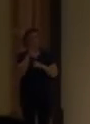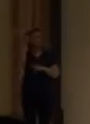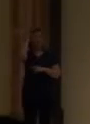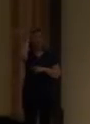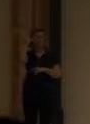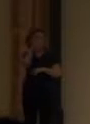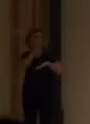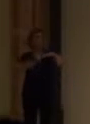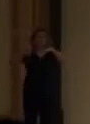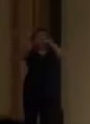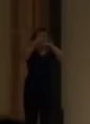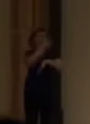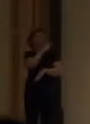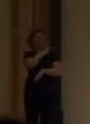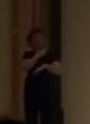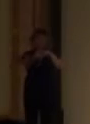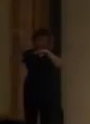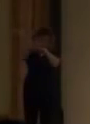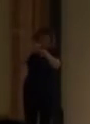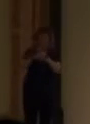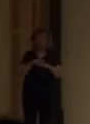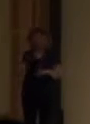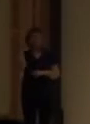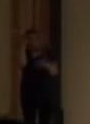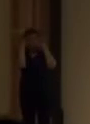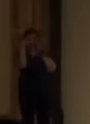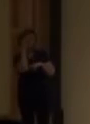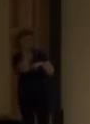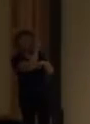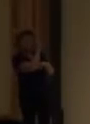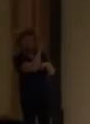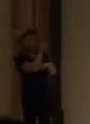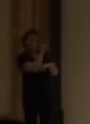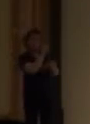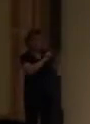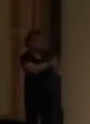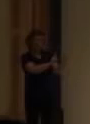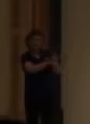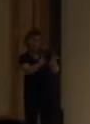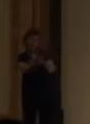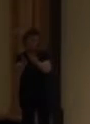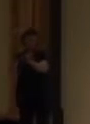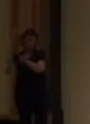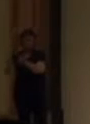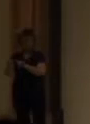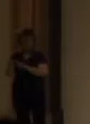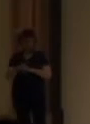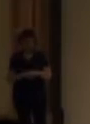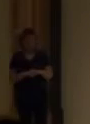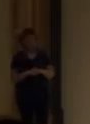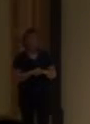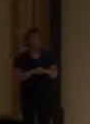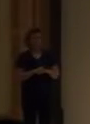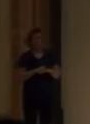o tema do outro sob a forma do exótico. O exótico, sobretudo quando ele foi refrescado